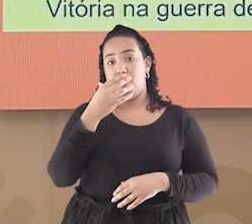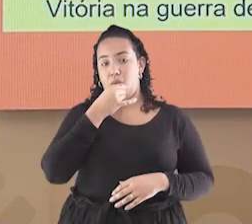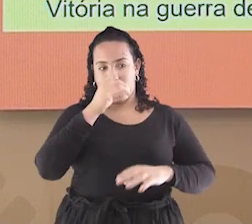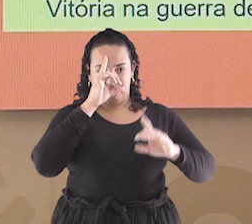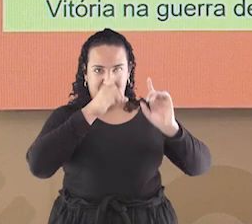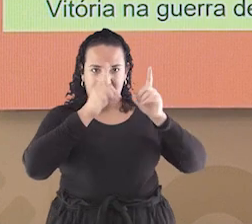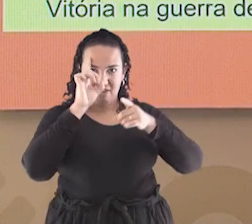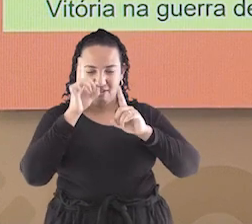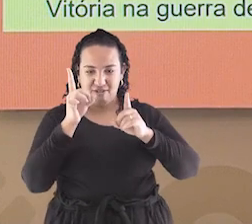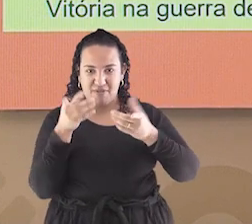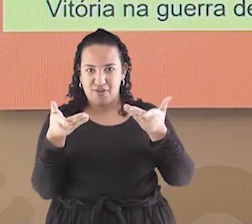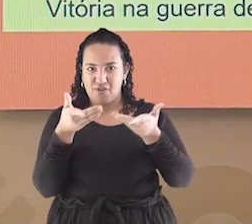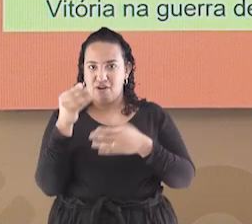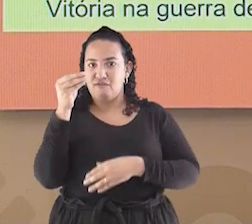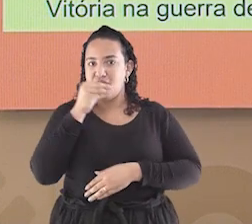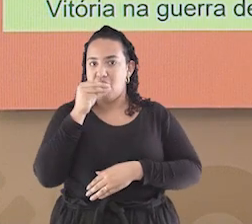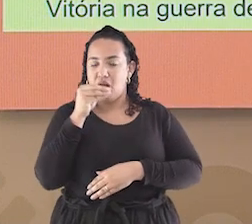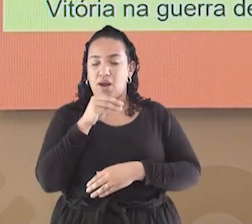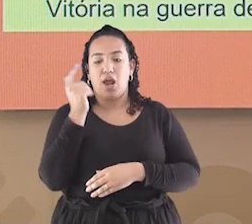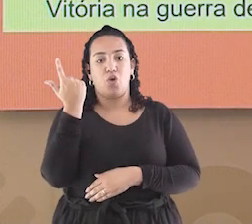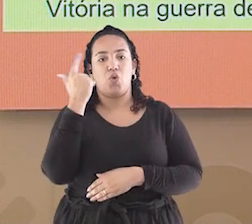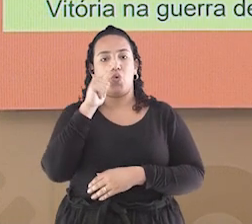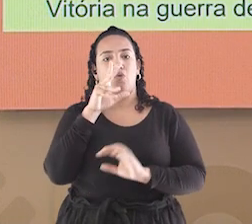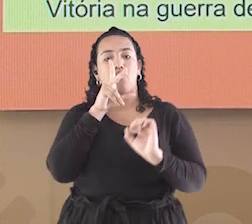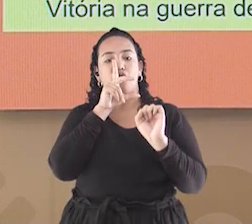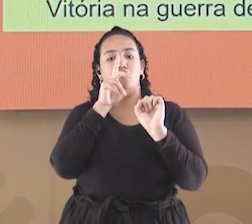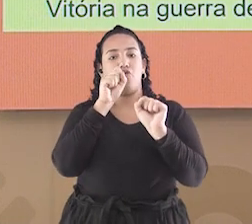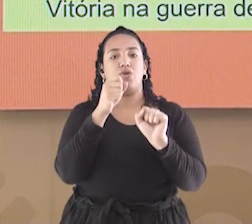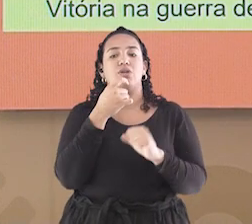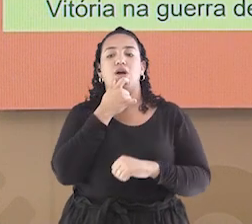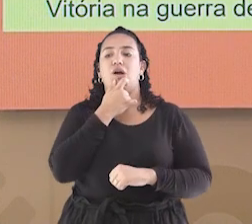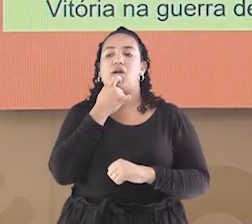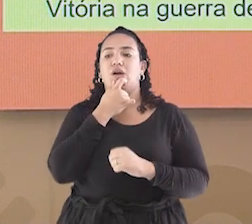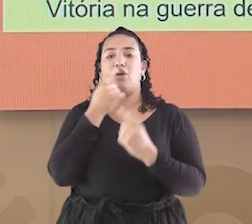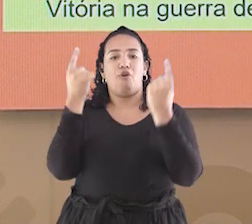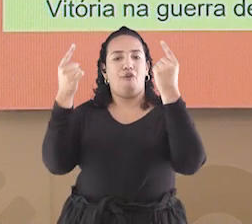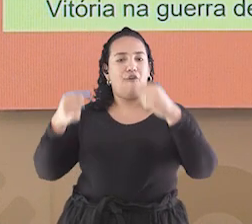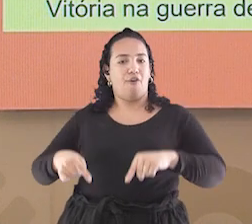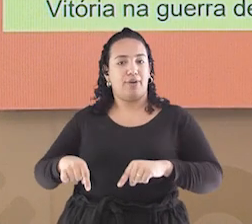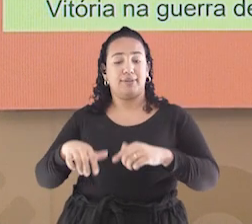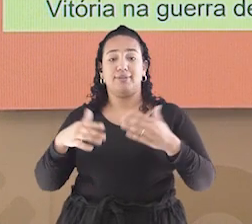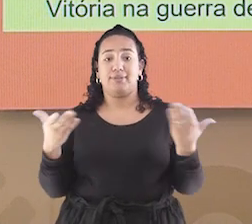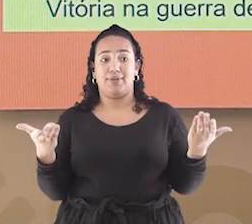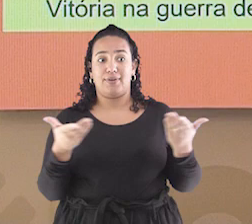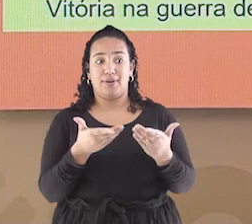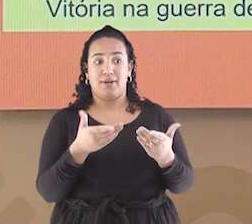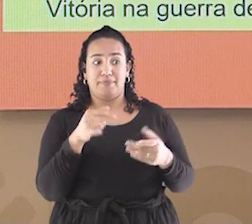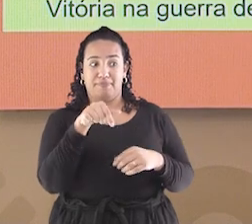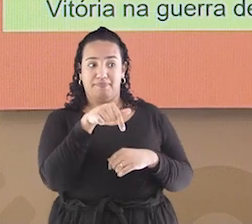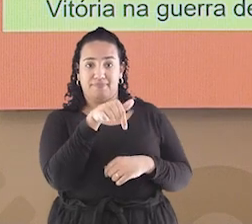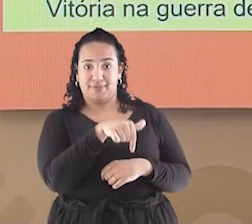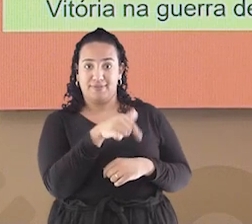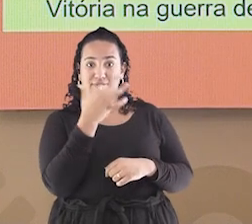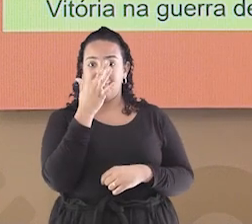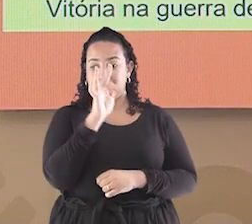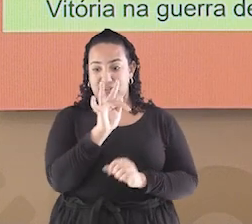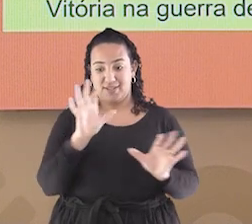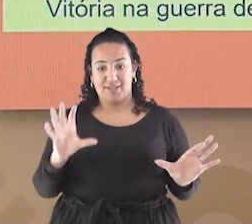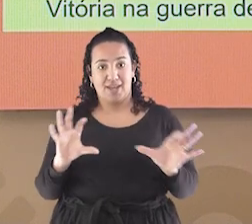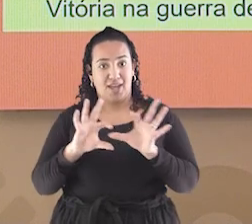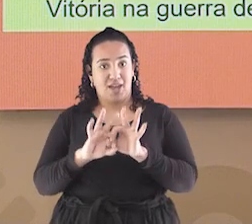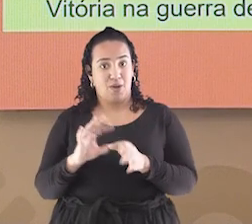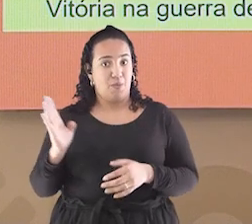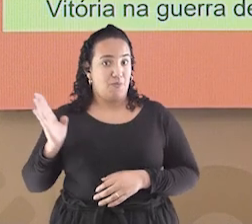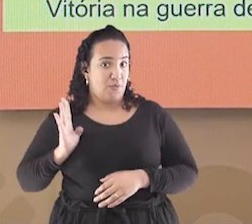aí sim conseguir força para derrotar os ingleses. E graças a essa união com a burguesia, que começou a pagar impostos, que o